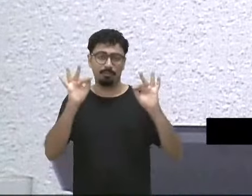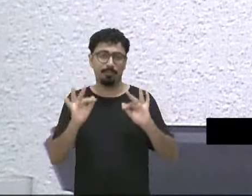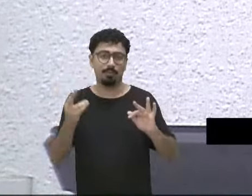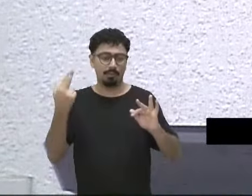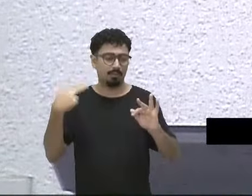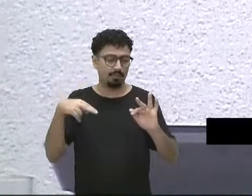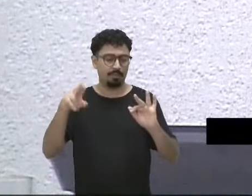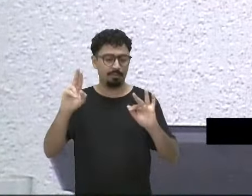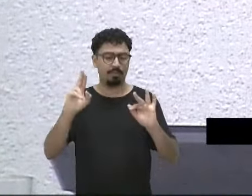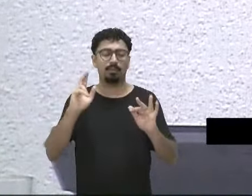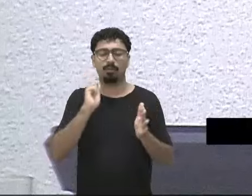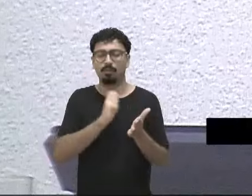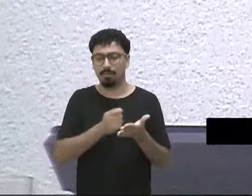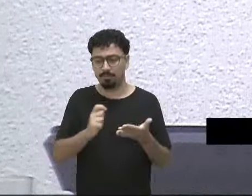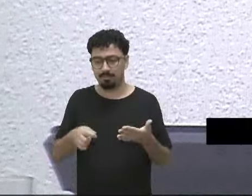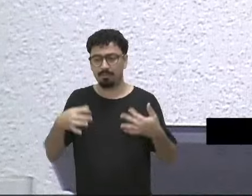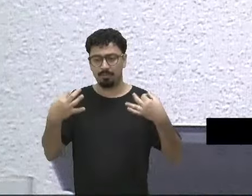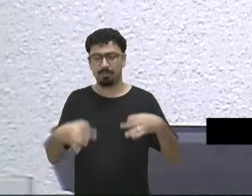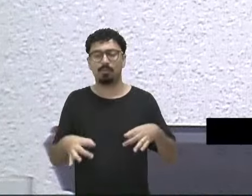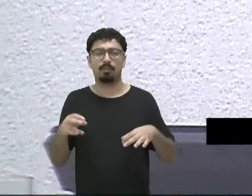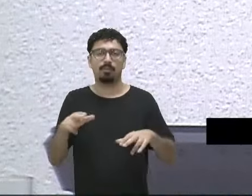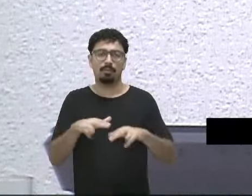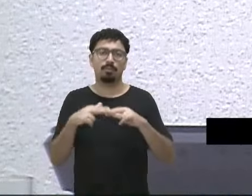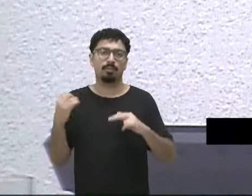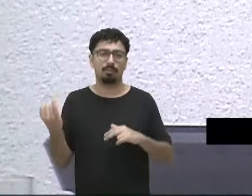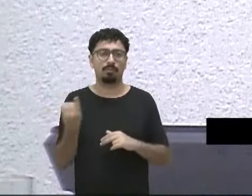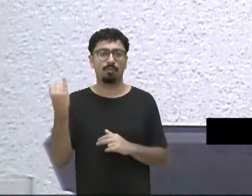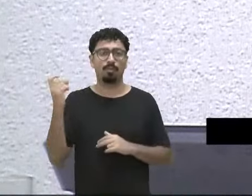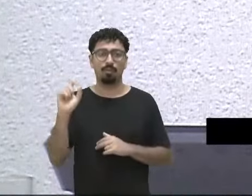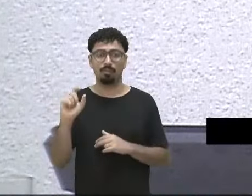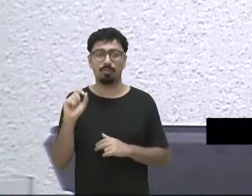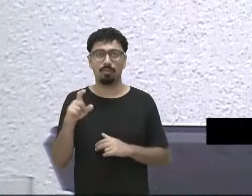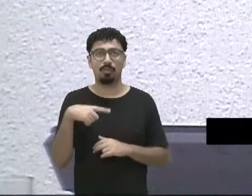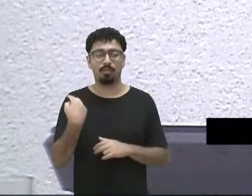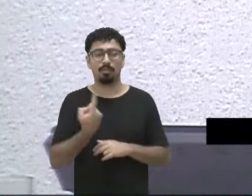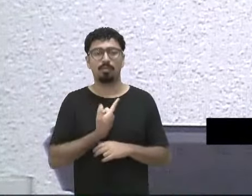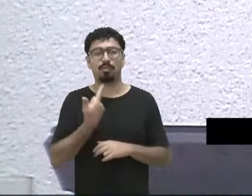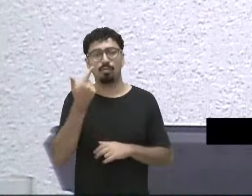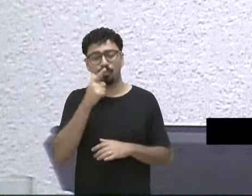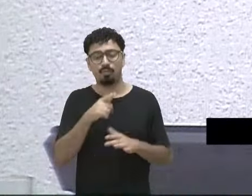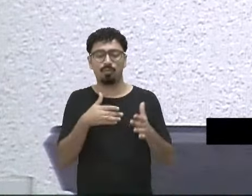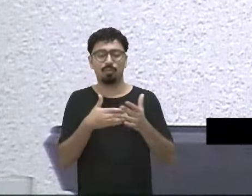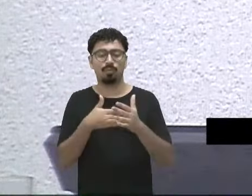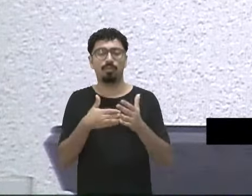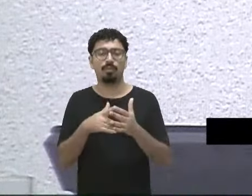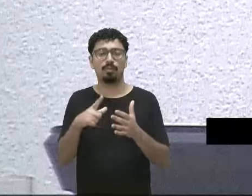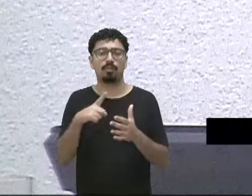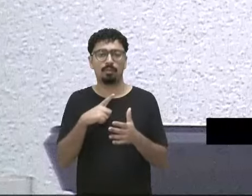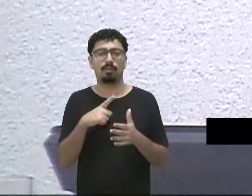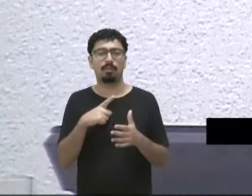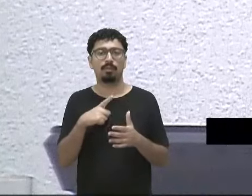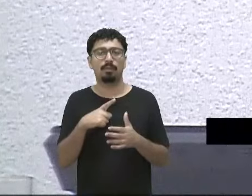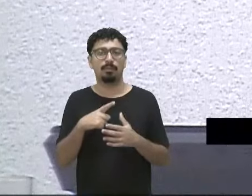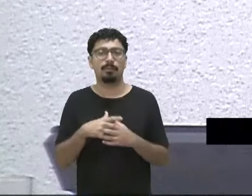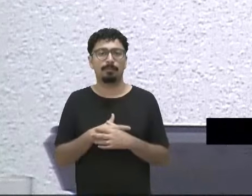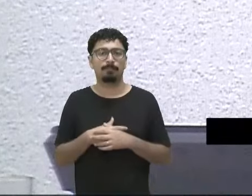regulares, mas é importante, a gente estava conversando aqui, que a gente coloque uma trava para que possa ser feito